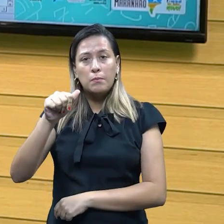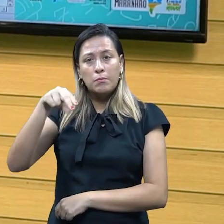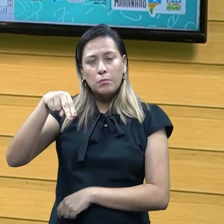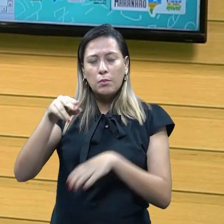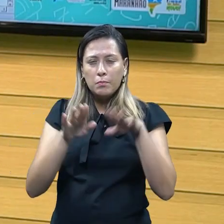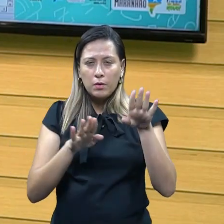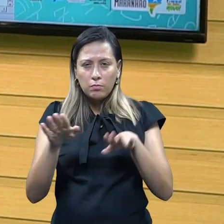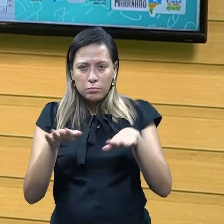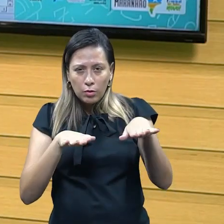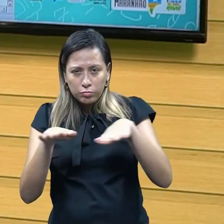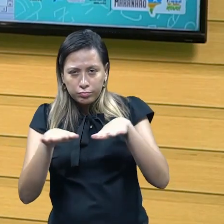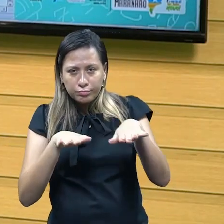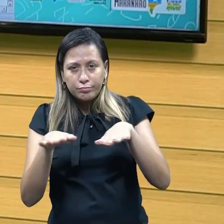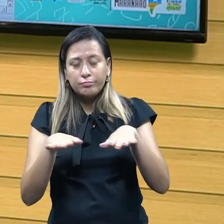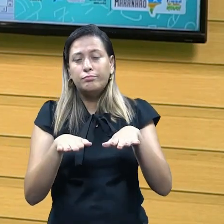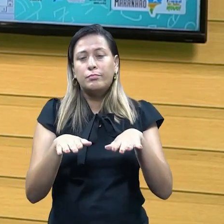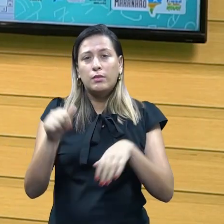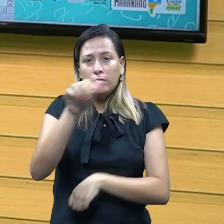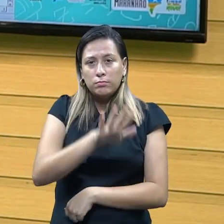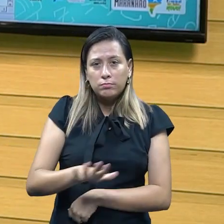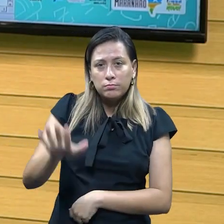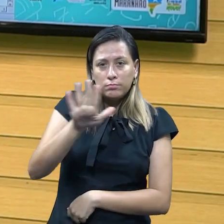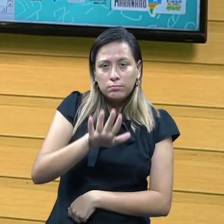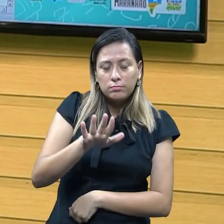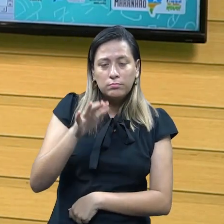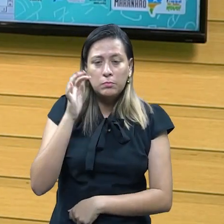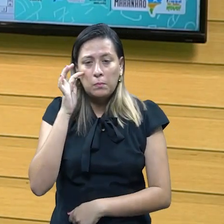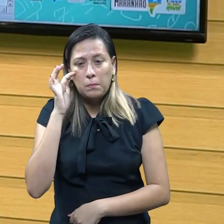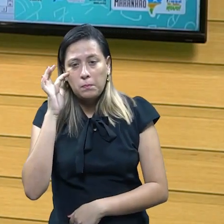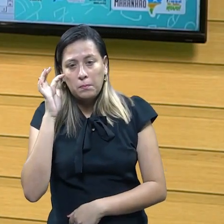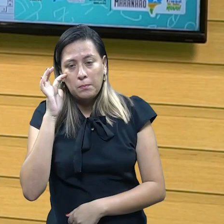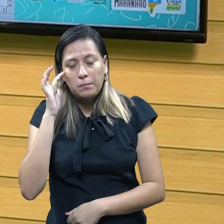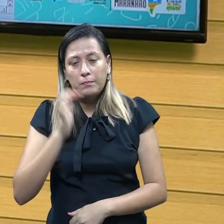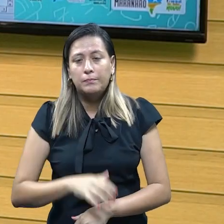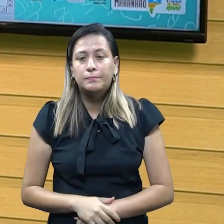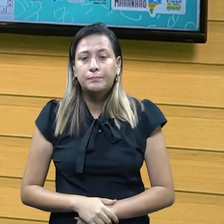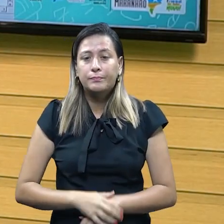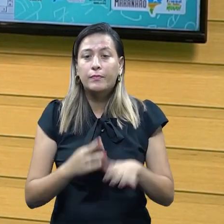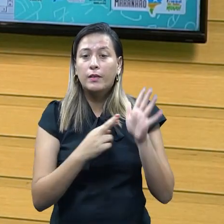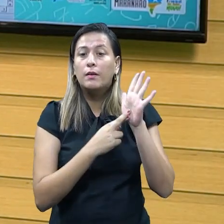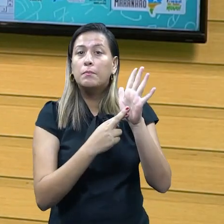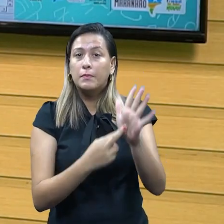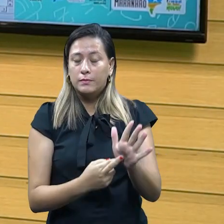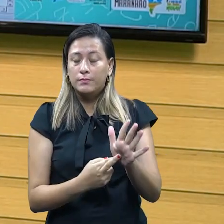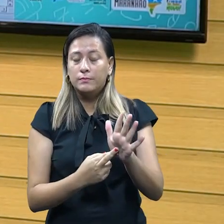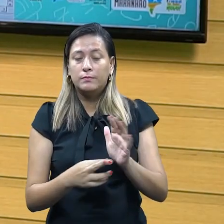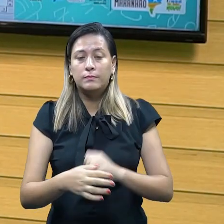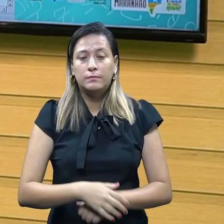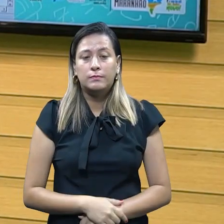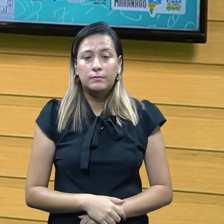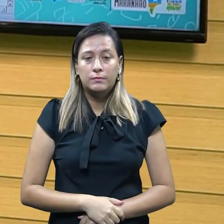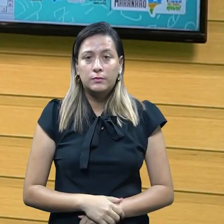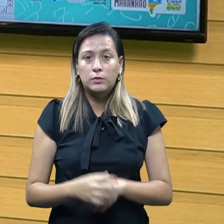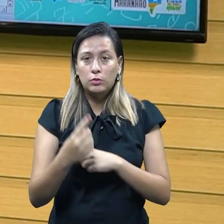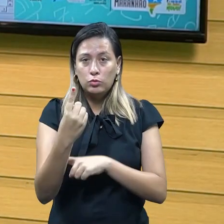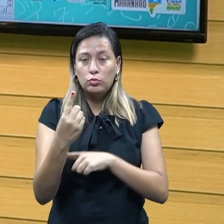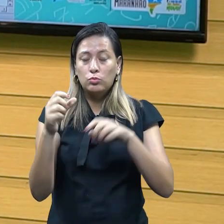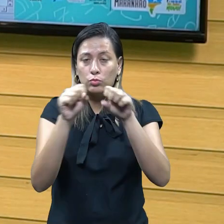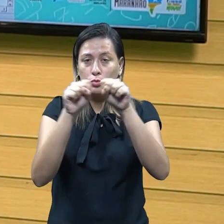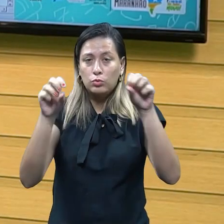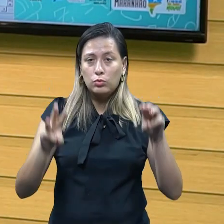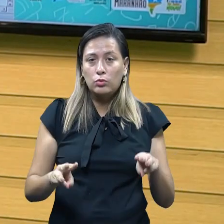na área de trabalho do CAD. Aqui nós temos só a representação de uma tela de um software do